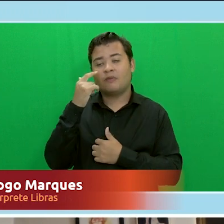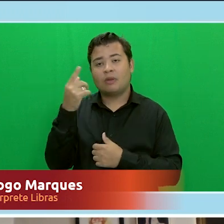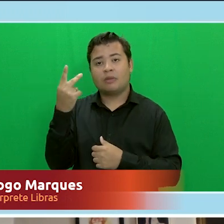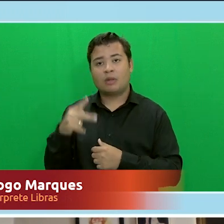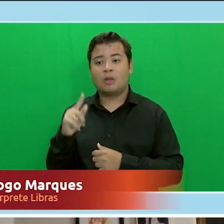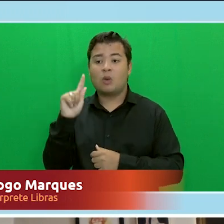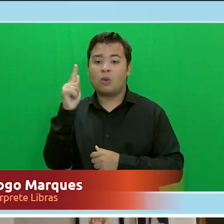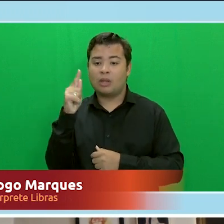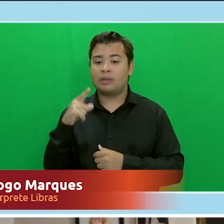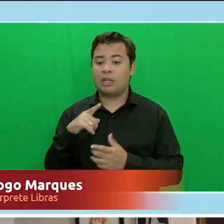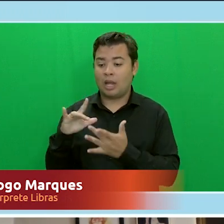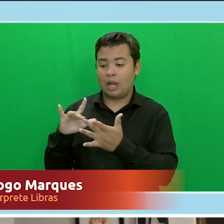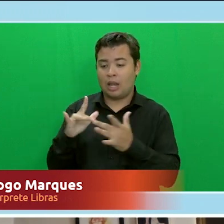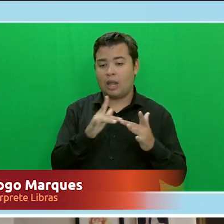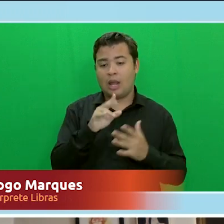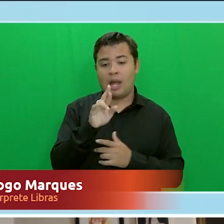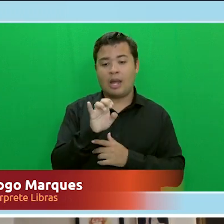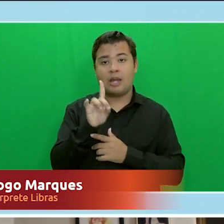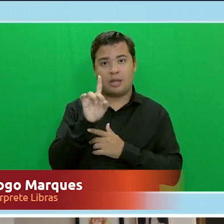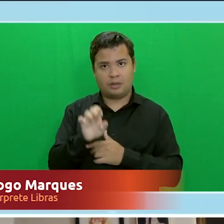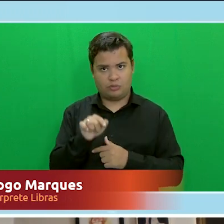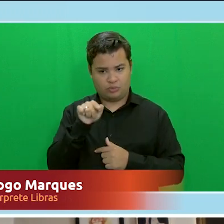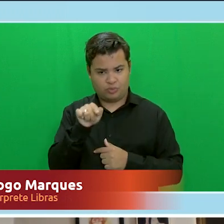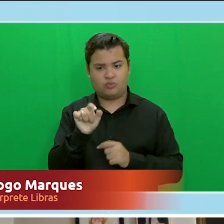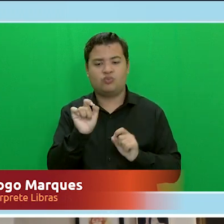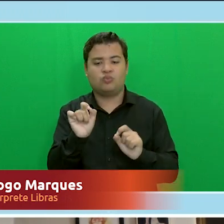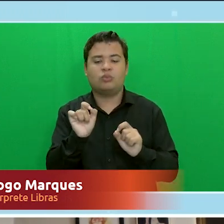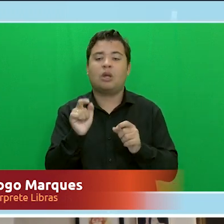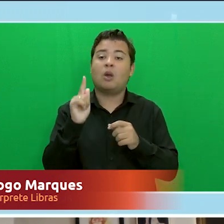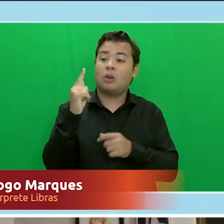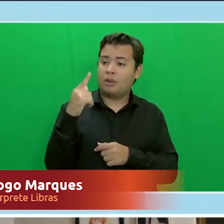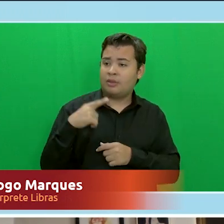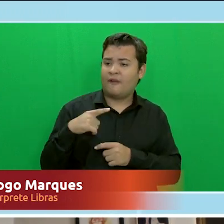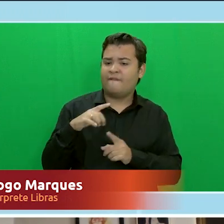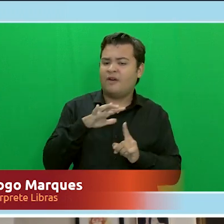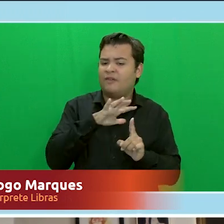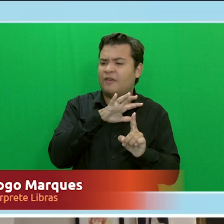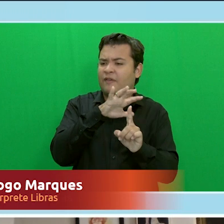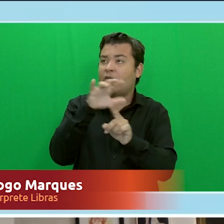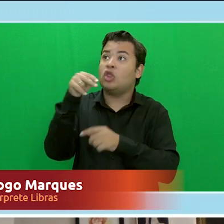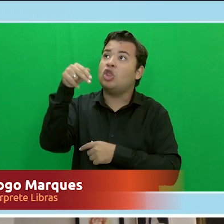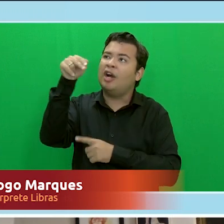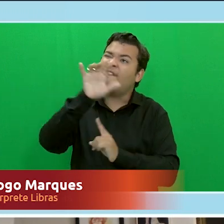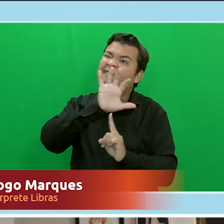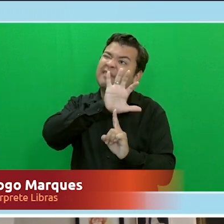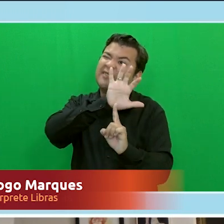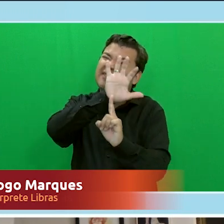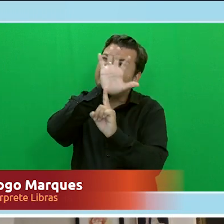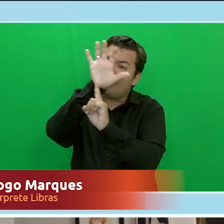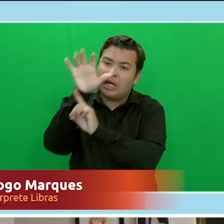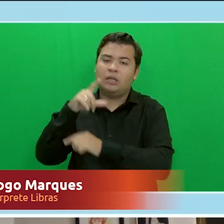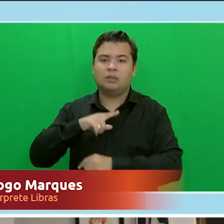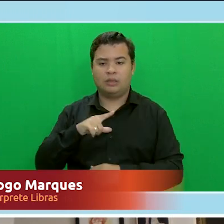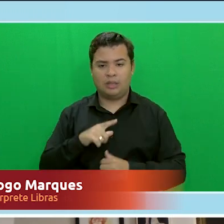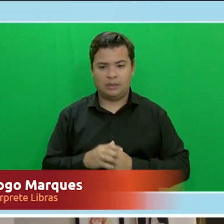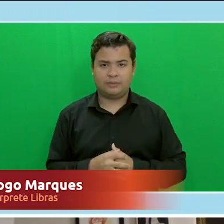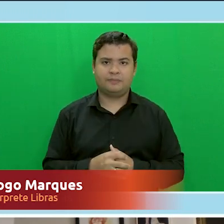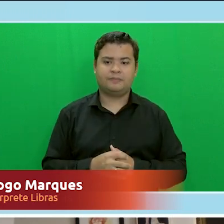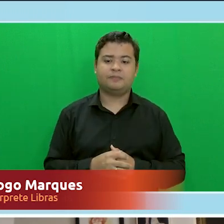rede de Goiânia, ela é uma cidade com uma grande influência em todo o meio norte,